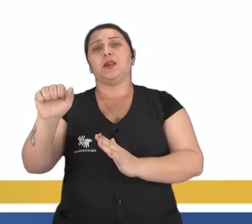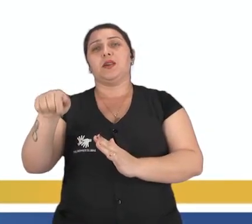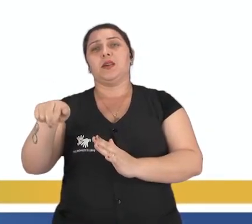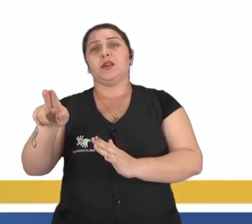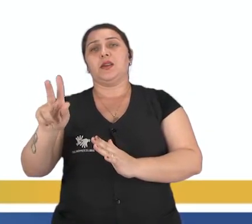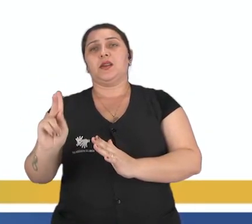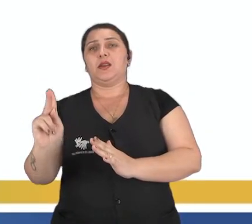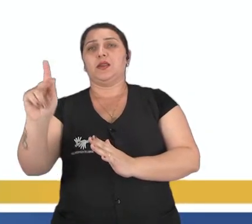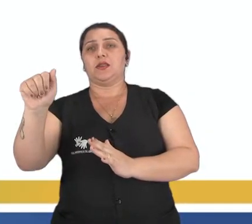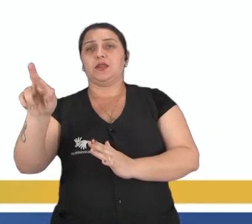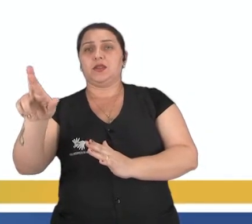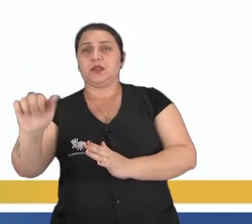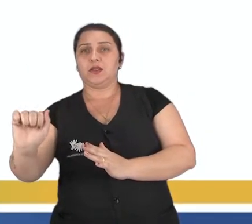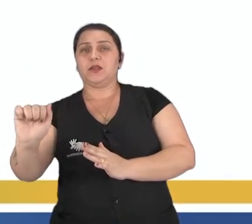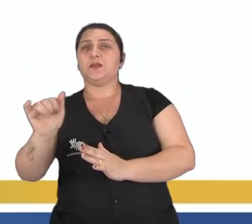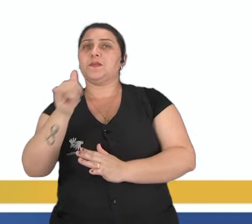exemplo.